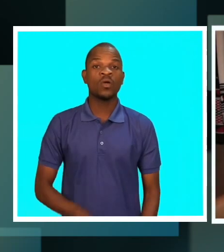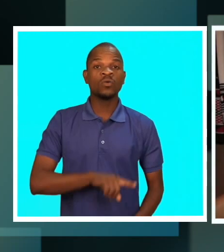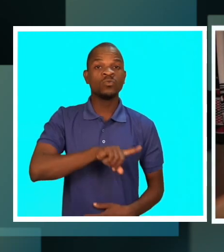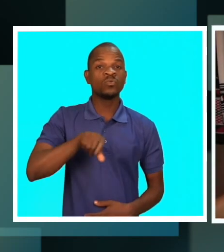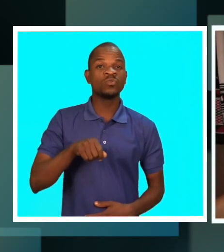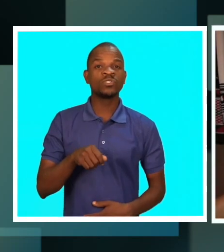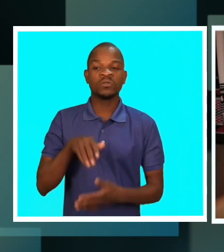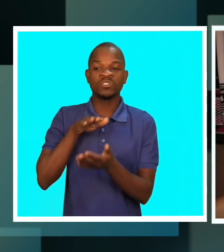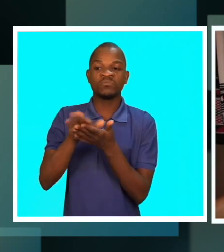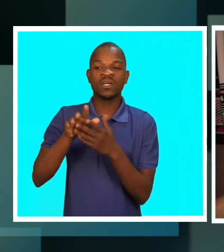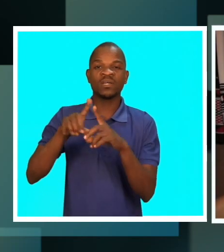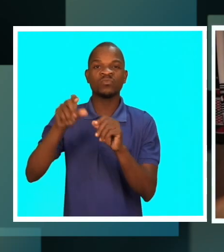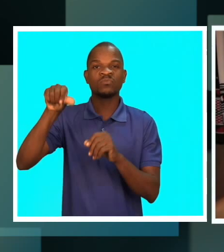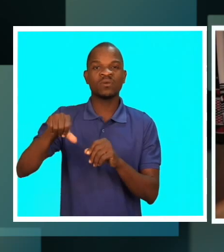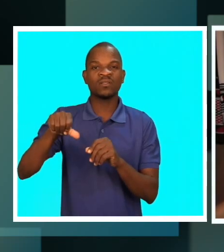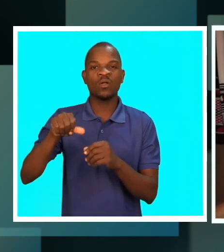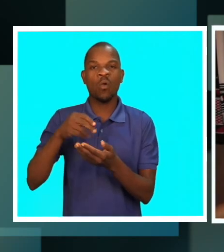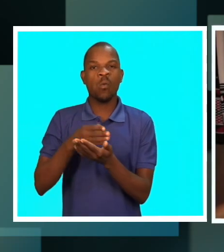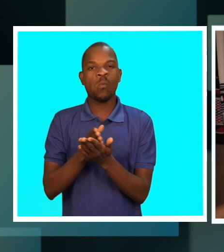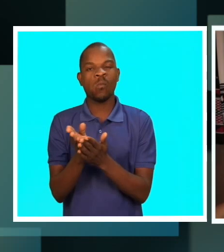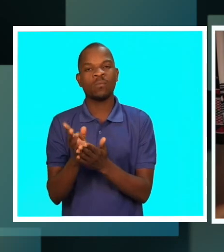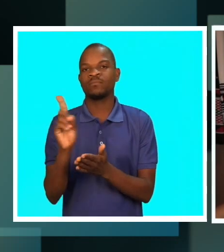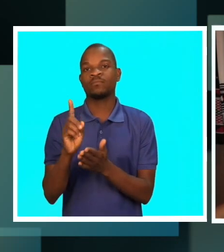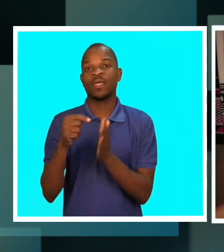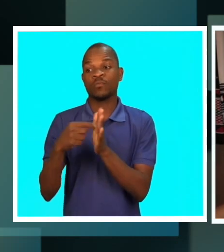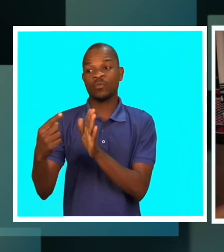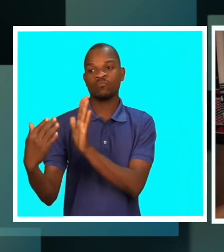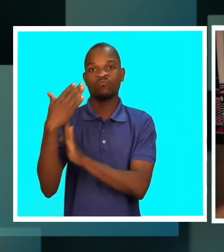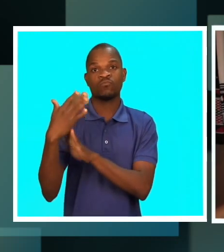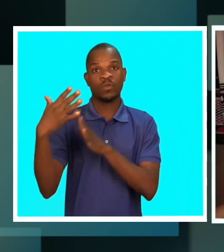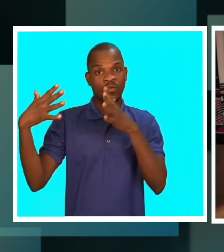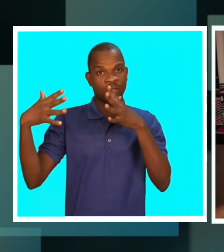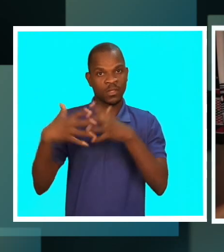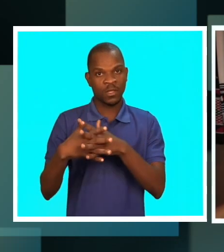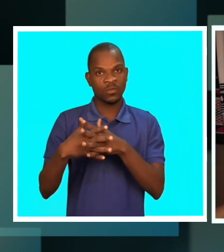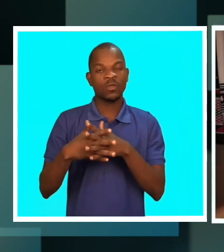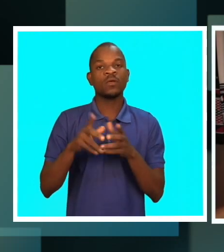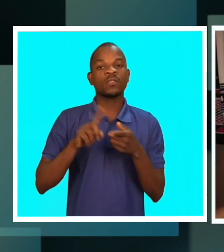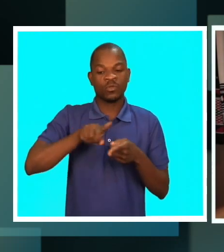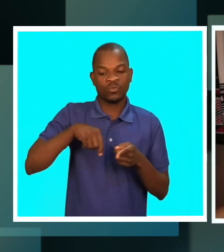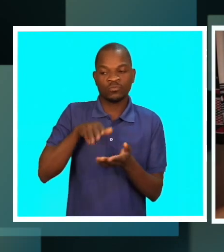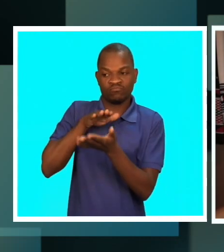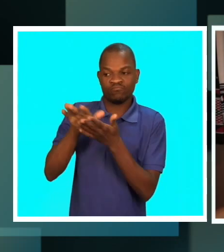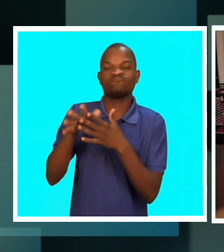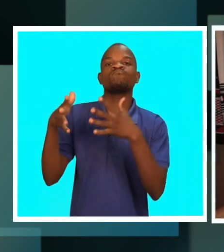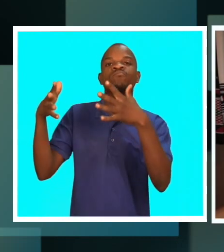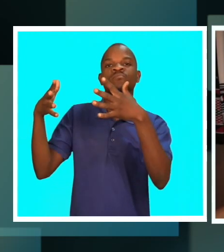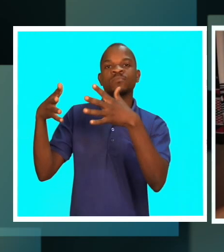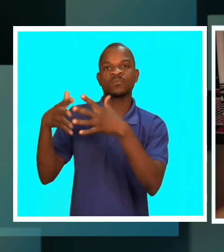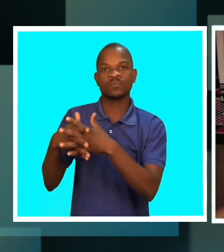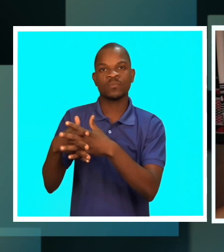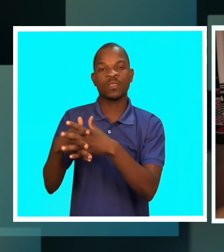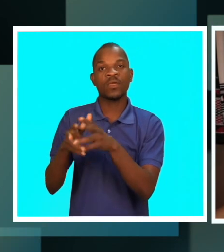Não temos que enganar a pessoa. Se a acusação da pessoa é justa, temos forma de podermos explicar